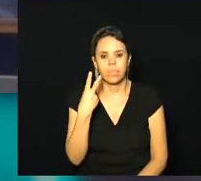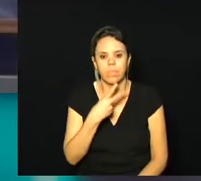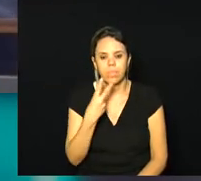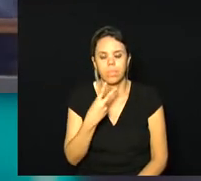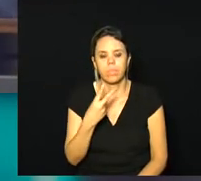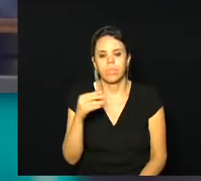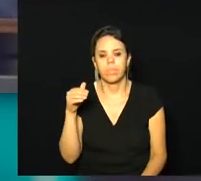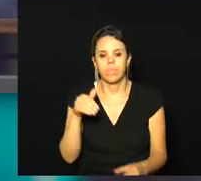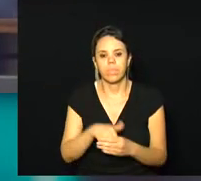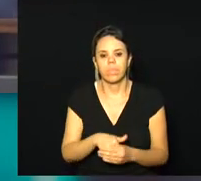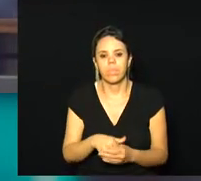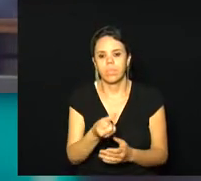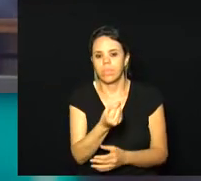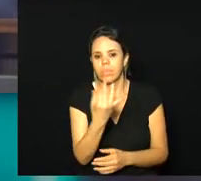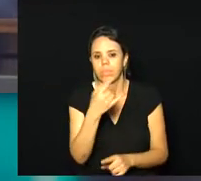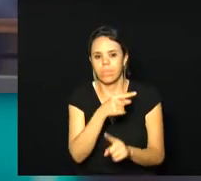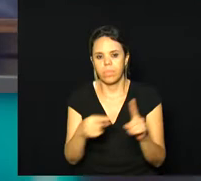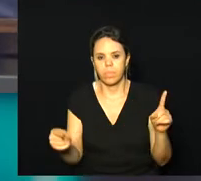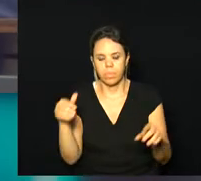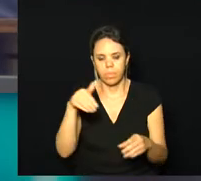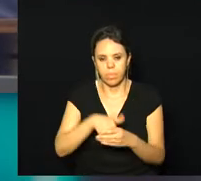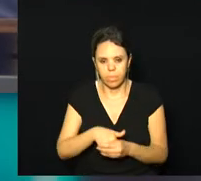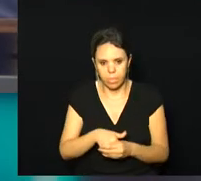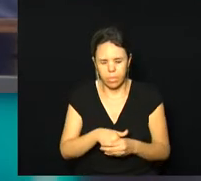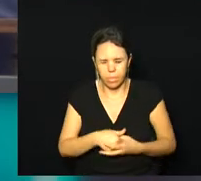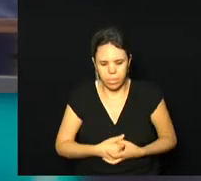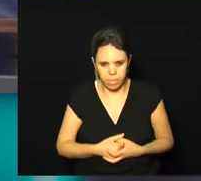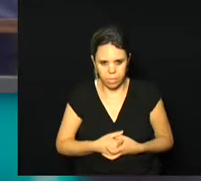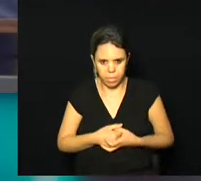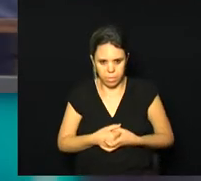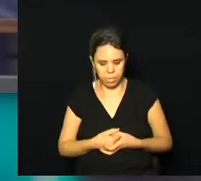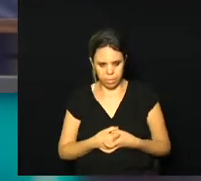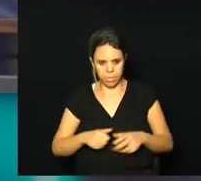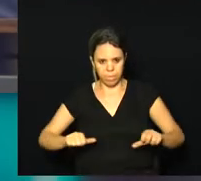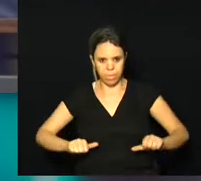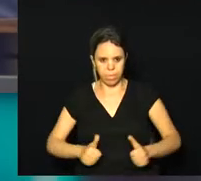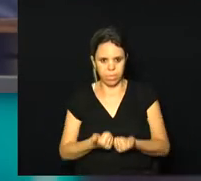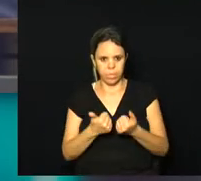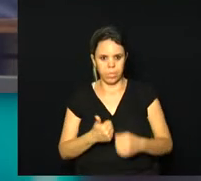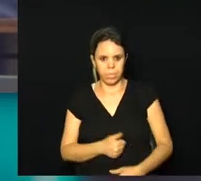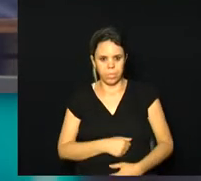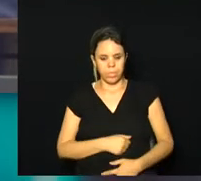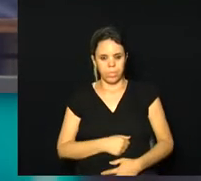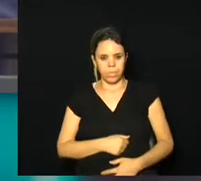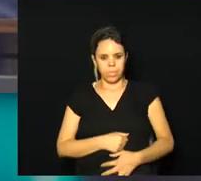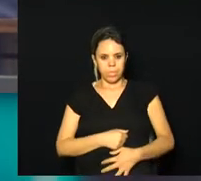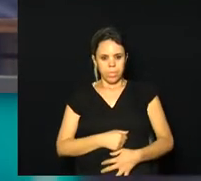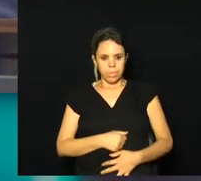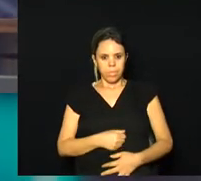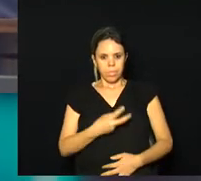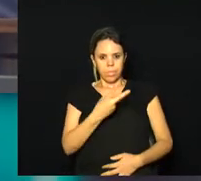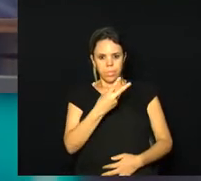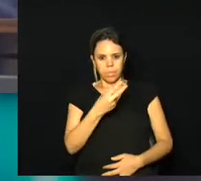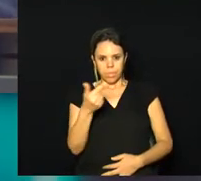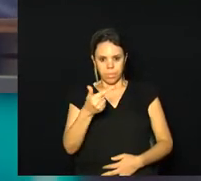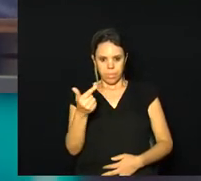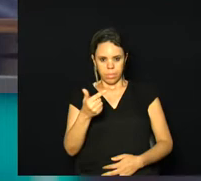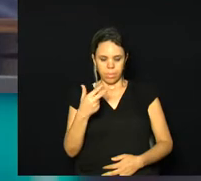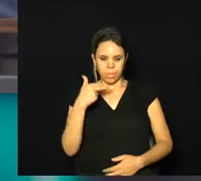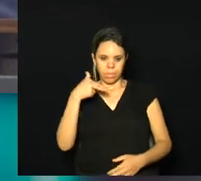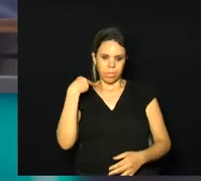vereadores, 2/3 de votos positivos. Ou seja, pelo menos 22